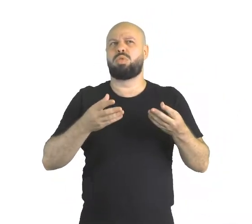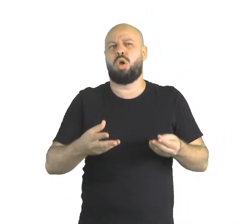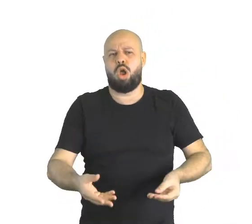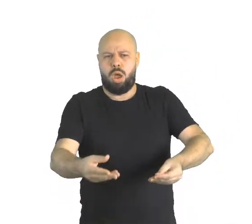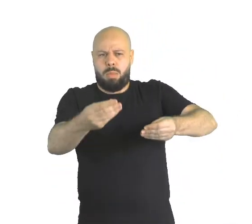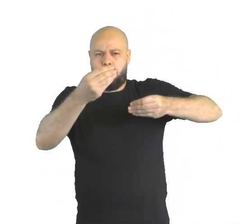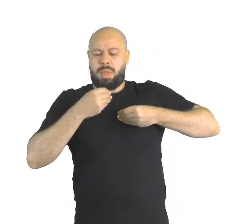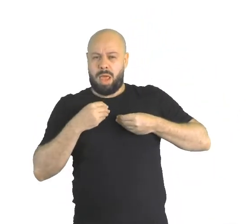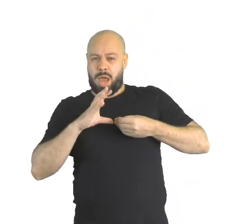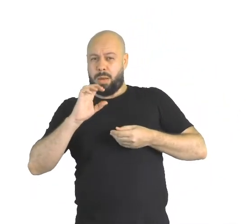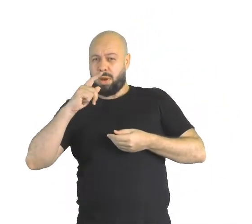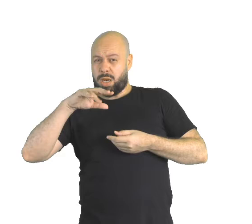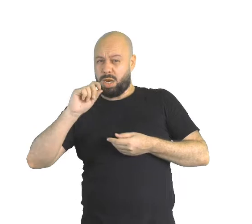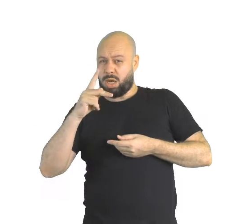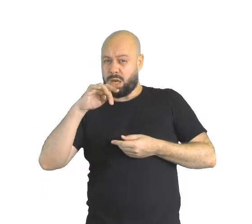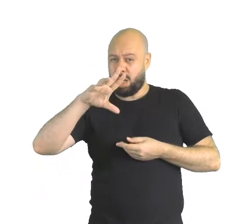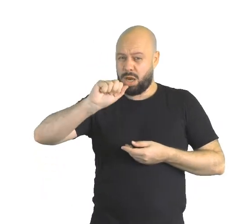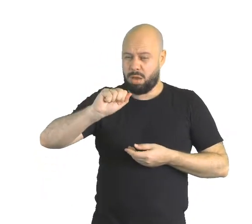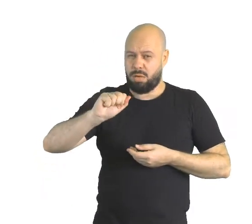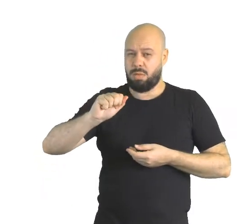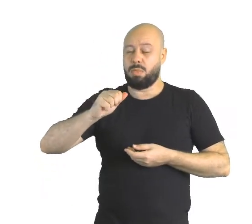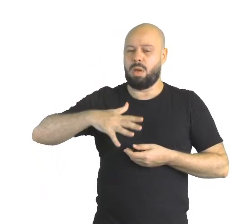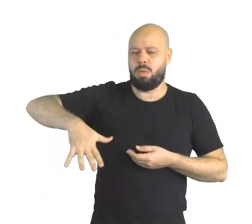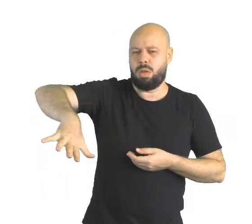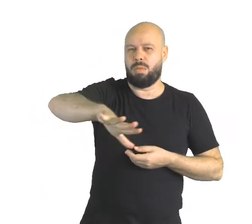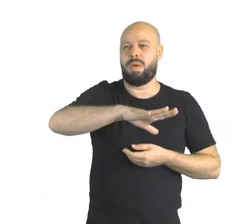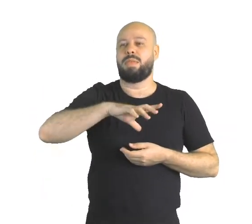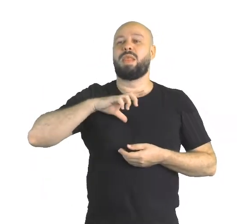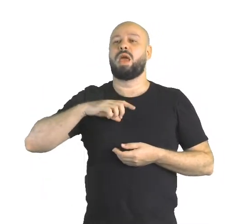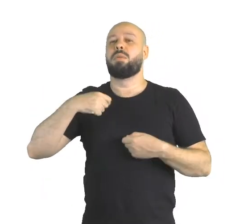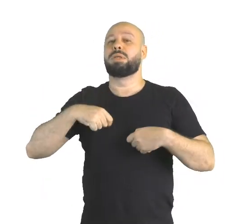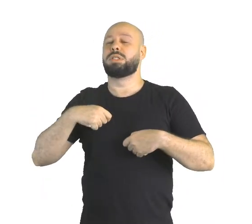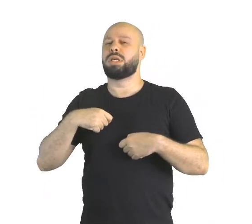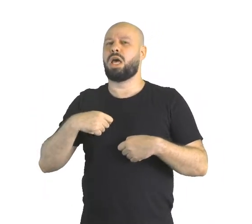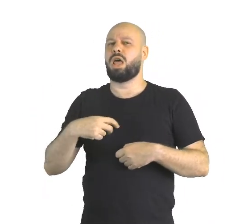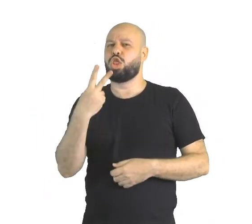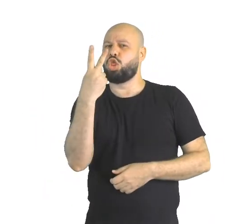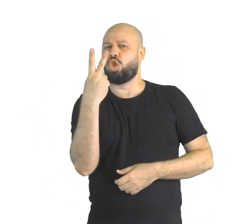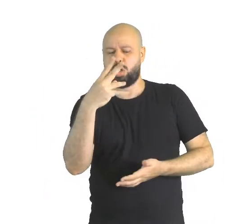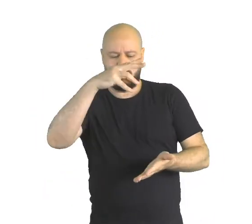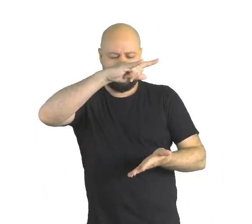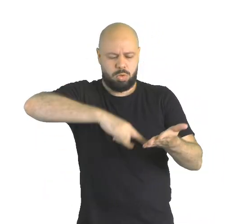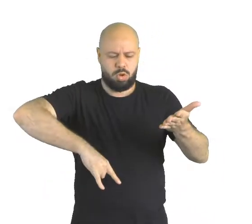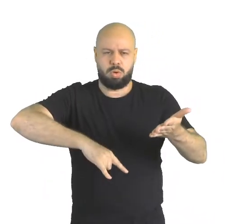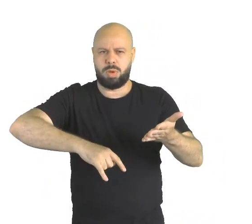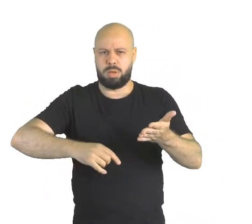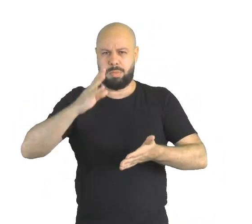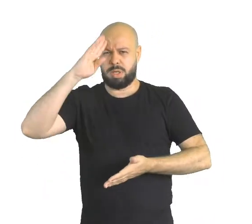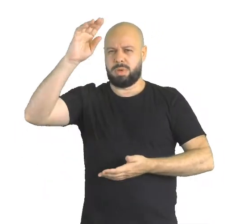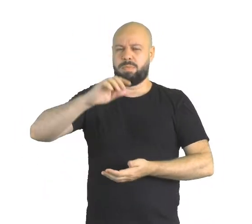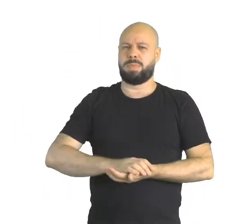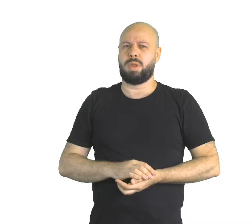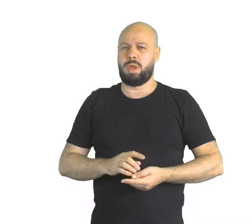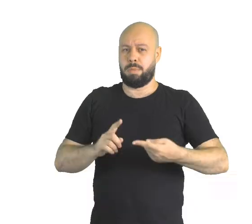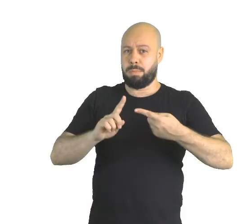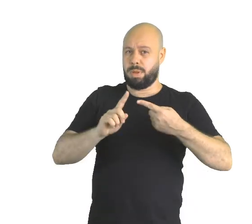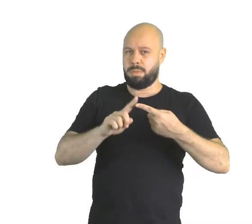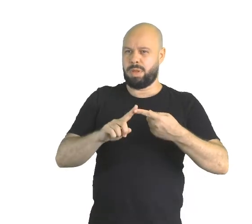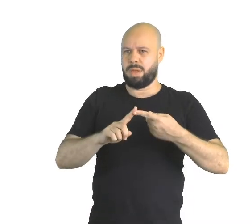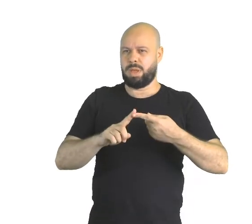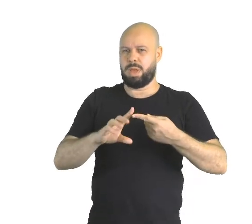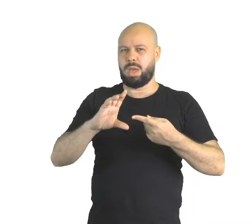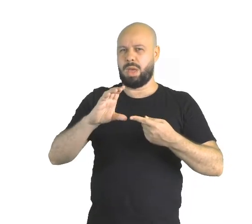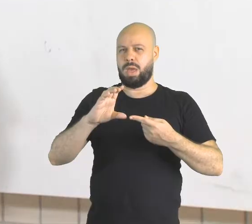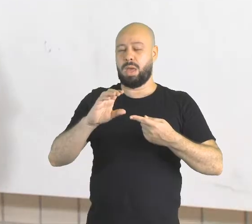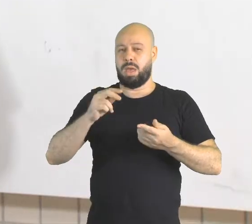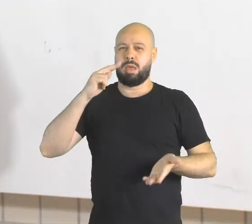capitania hereditária, você recebia junto com ela dois principais documentos. Nós tínhamos, o primeiro documento seria a carta